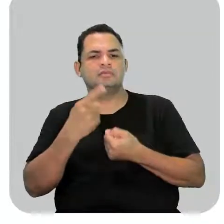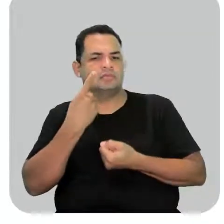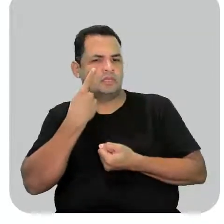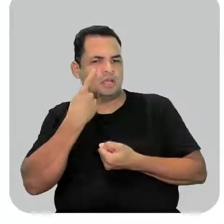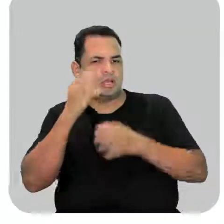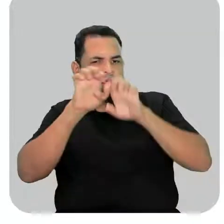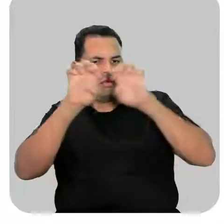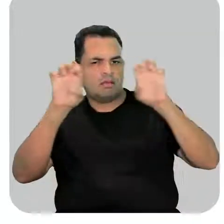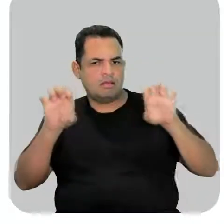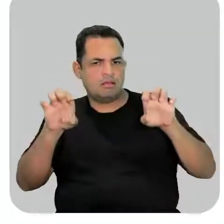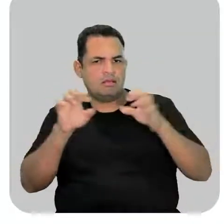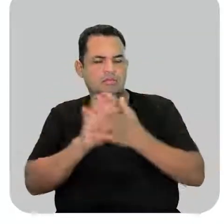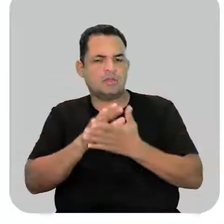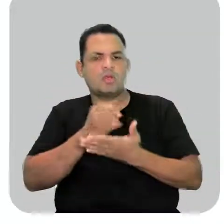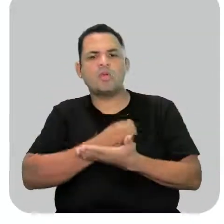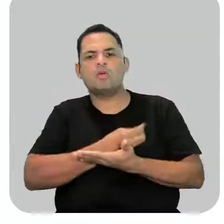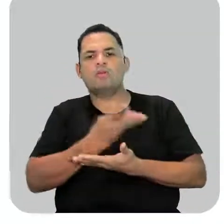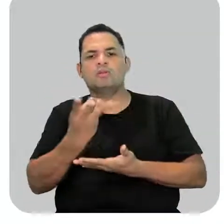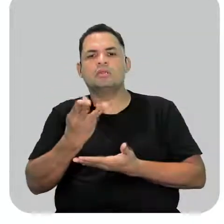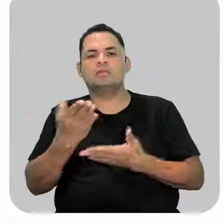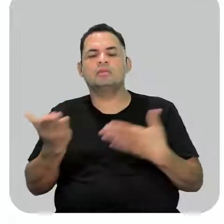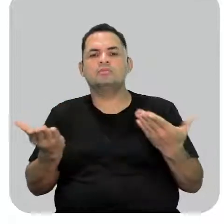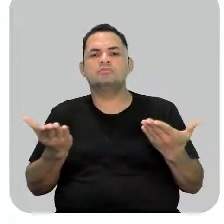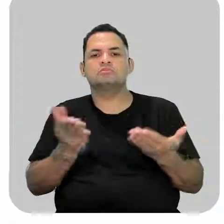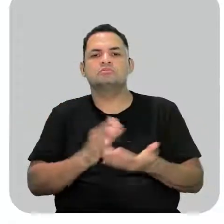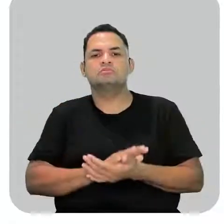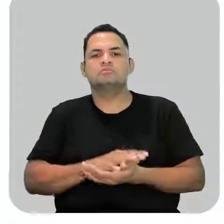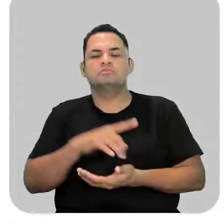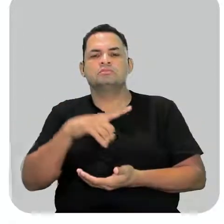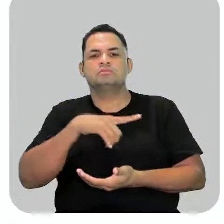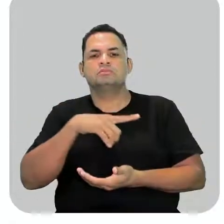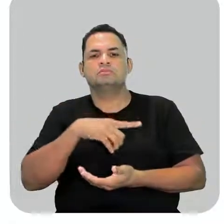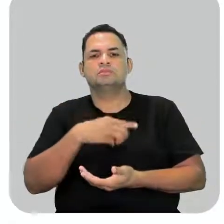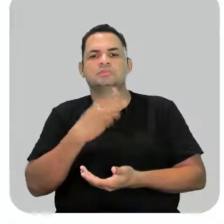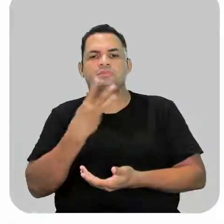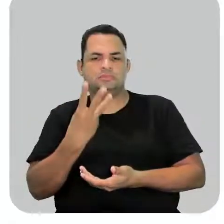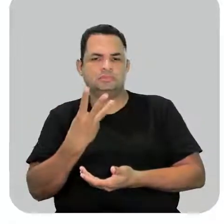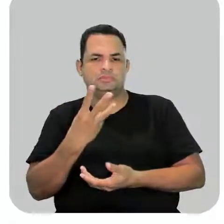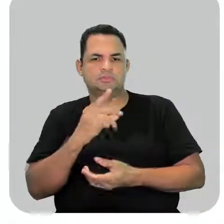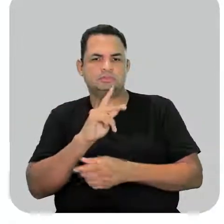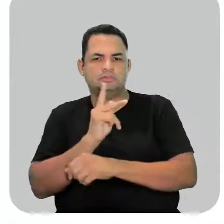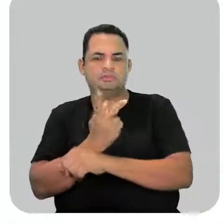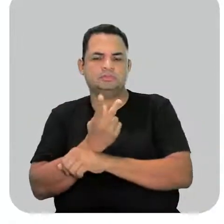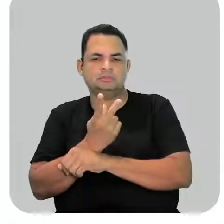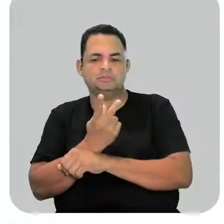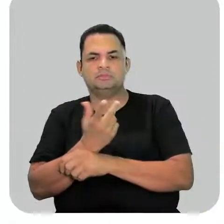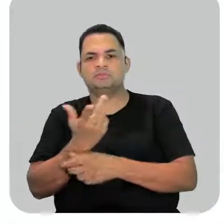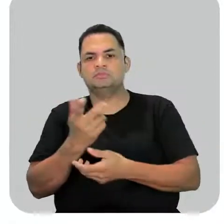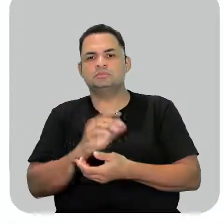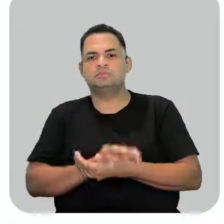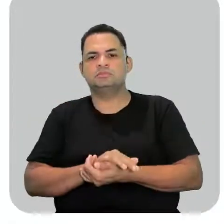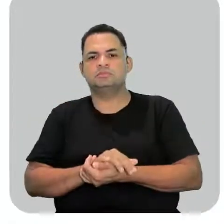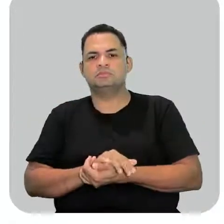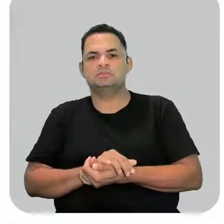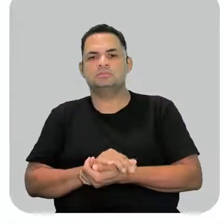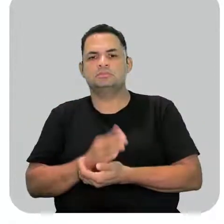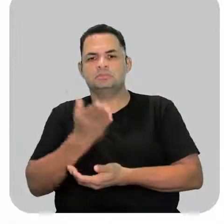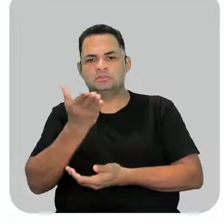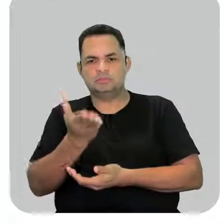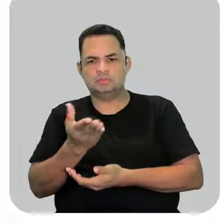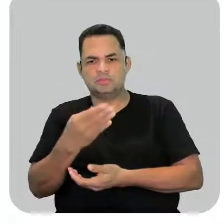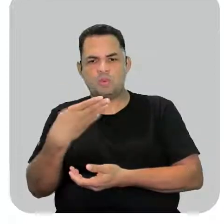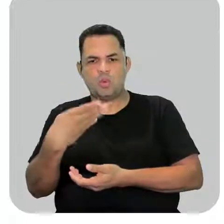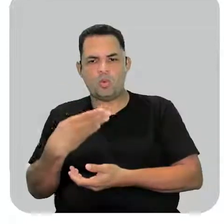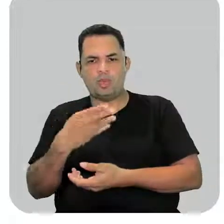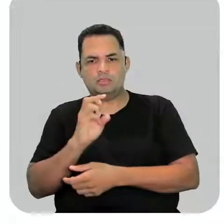a estrutura e contar. Olha só, já tenho 3 hidrogênios aqui. Daí eu vou ter hidrogênio aqui,